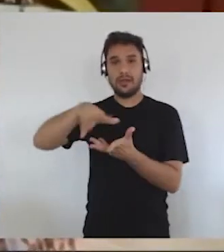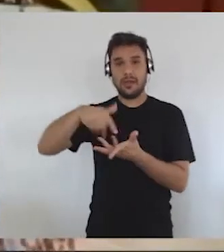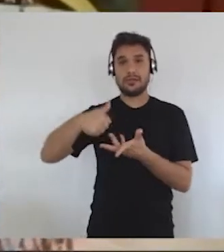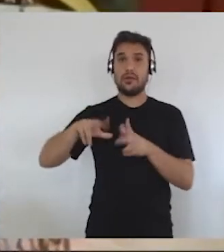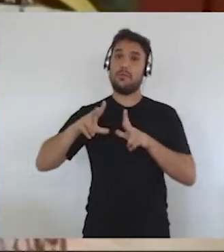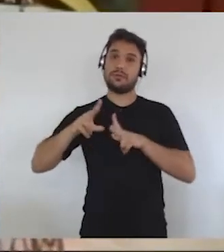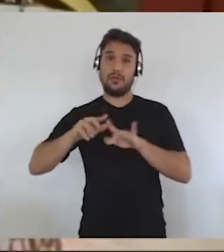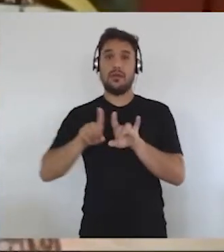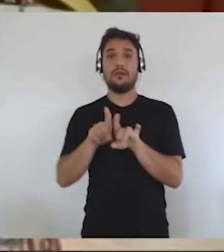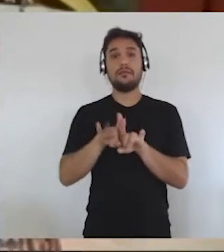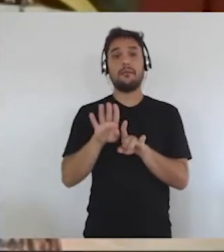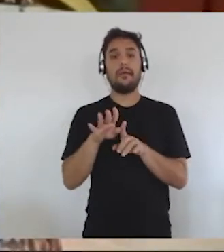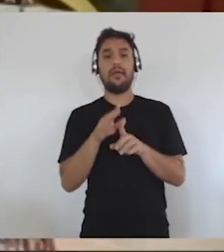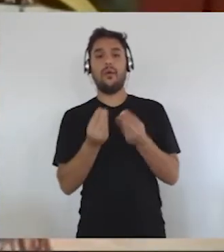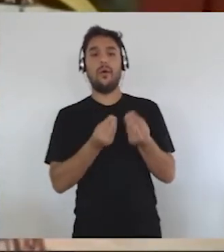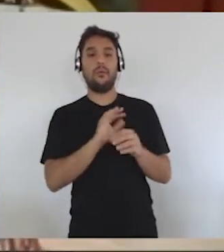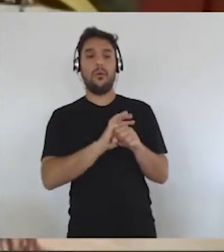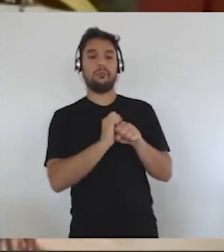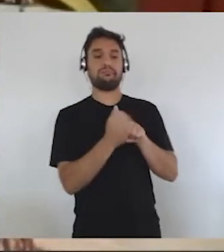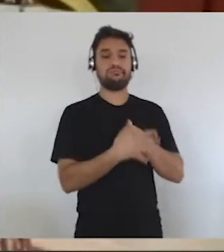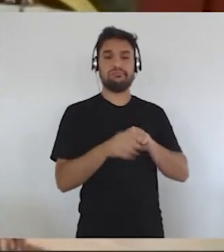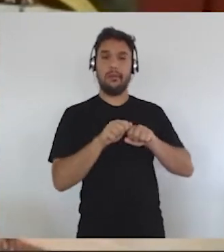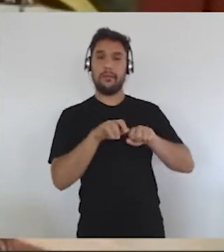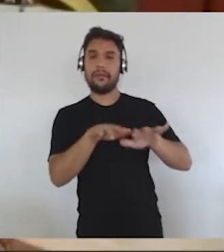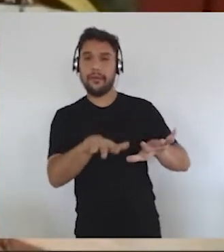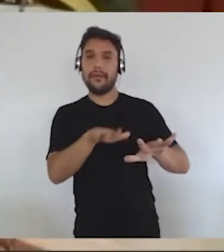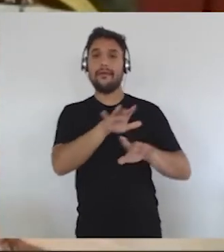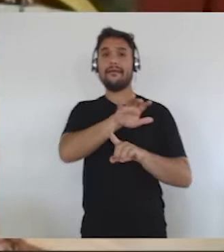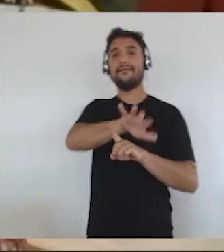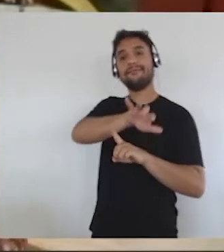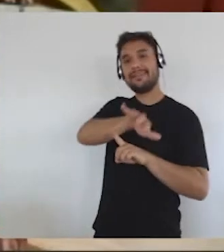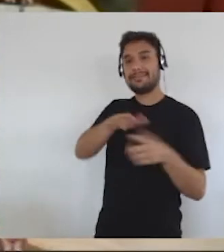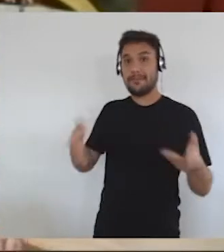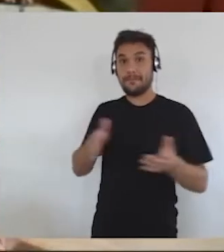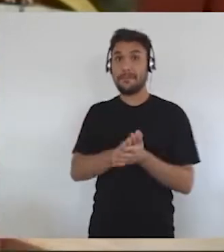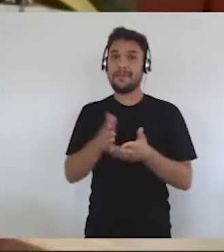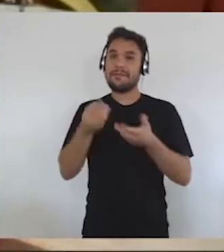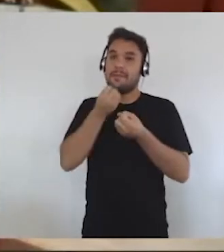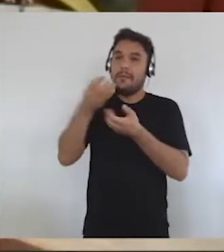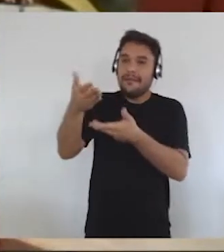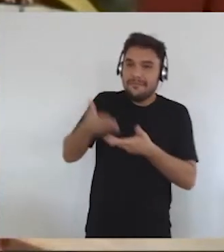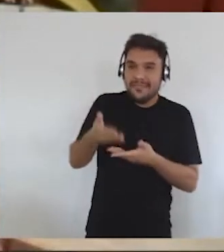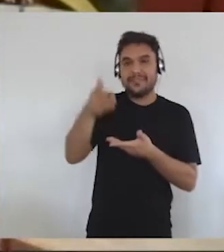os reflexos da pandemia. Professor Gustavo, seja bem-vindo, a palavra é sua.